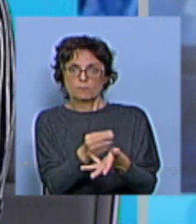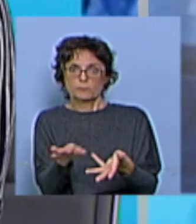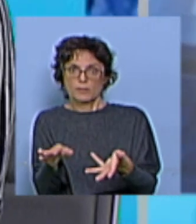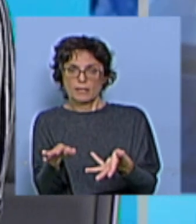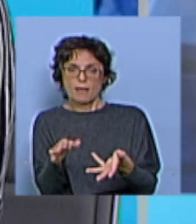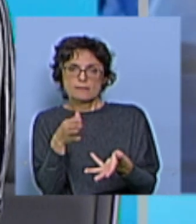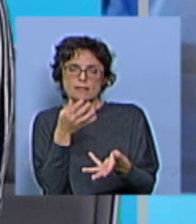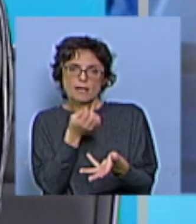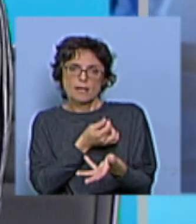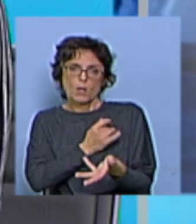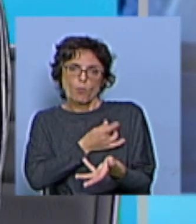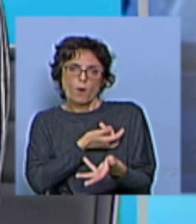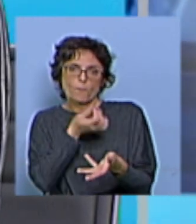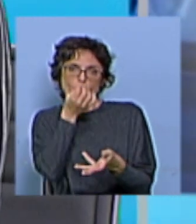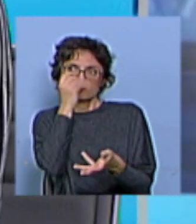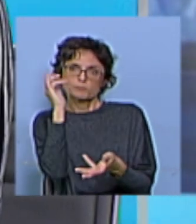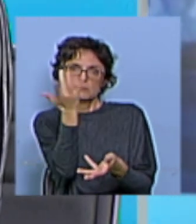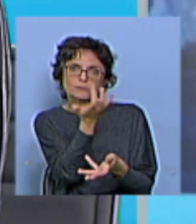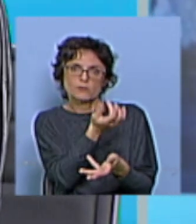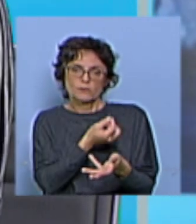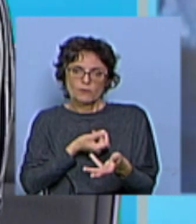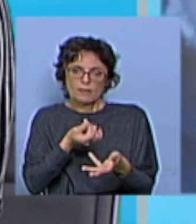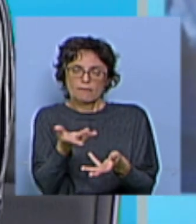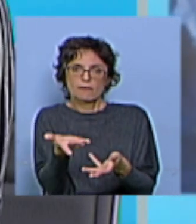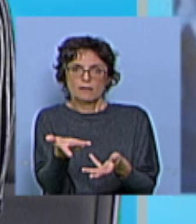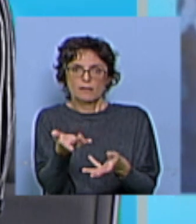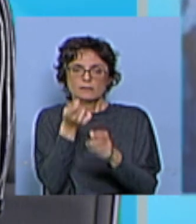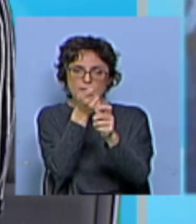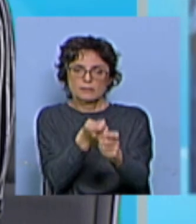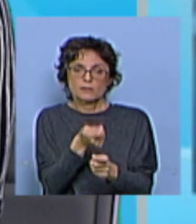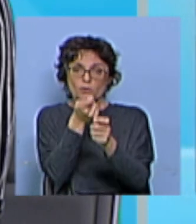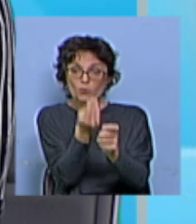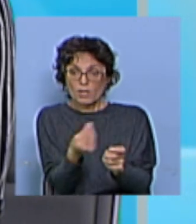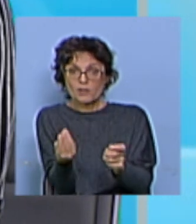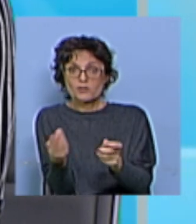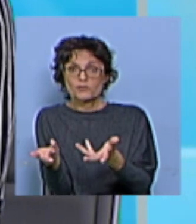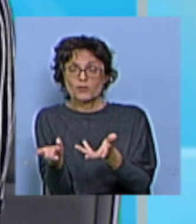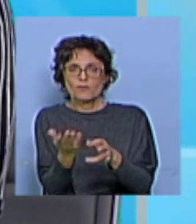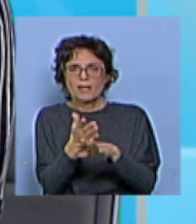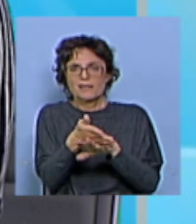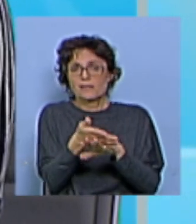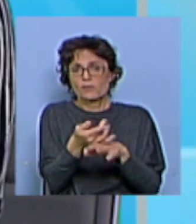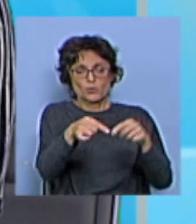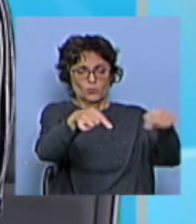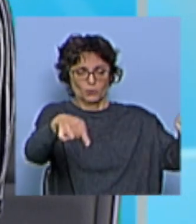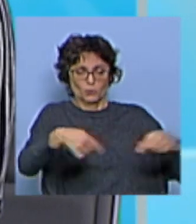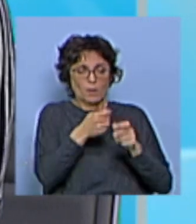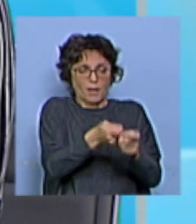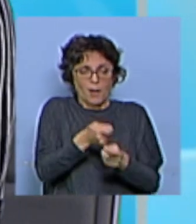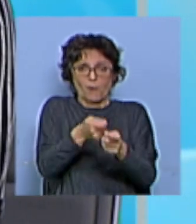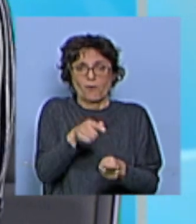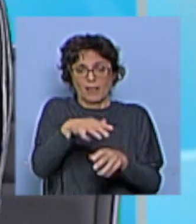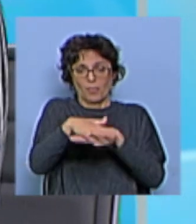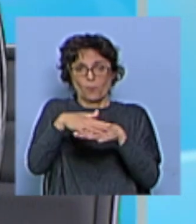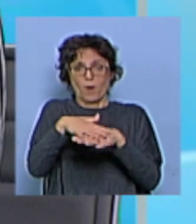partir daí, ele passa este amor pela natureza, este amor pela agricultura aos jovens através de uma horta que existe lá no bairro